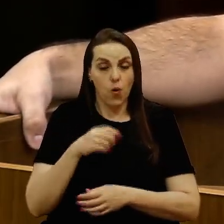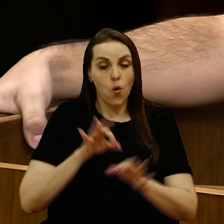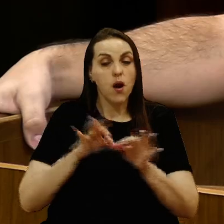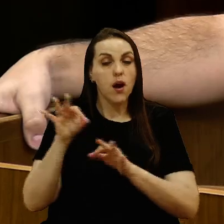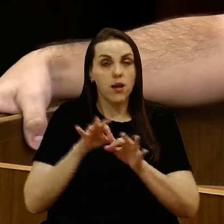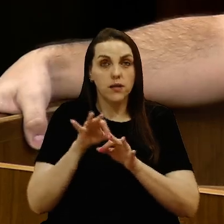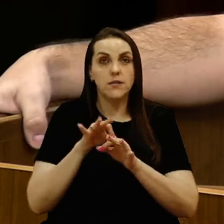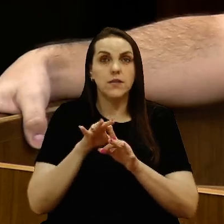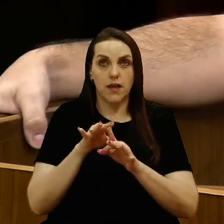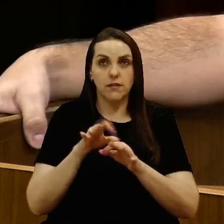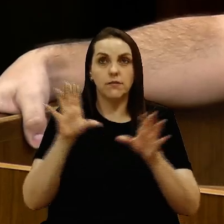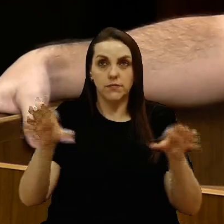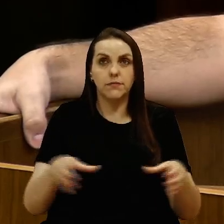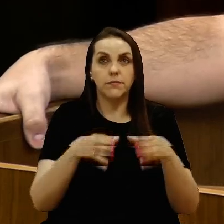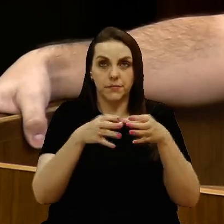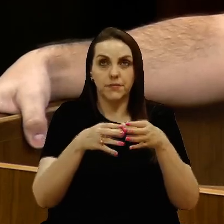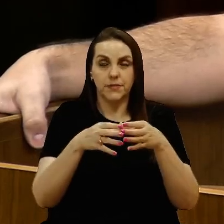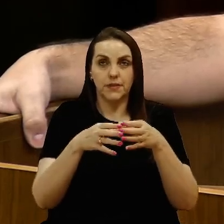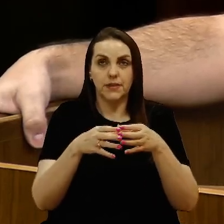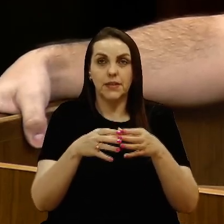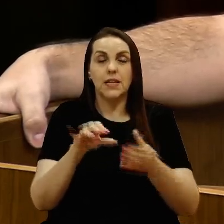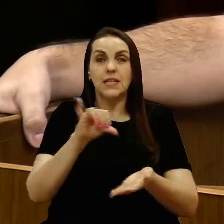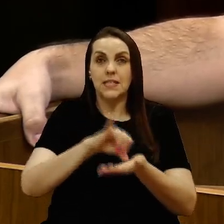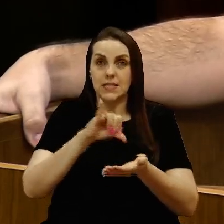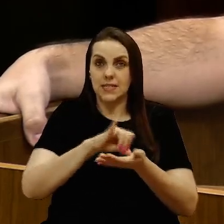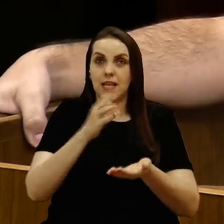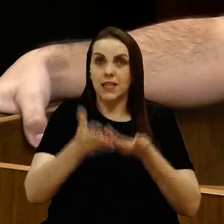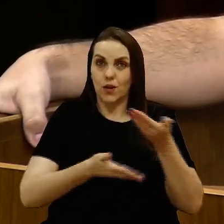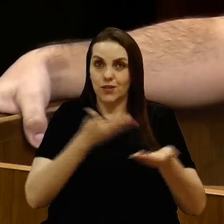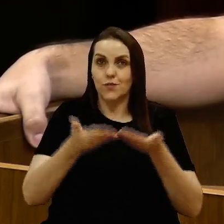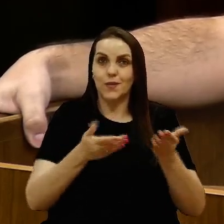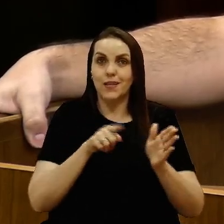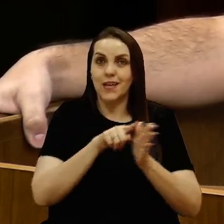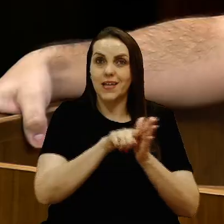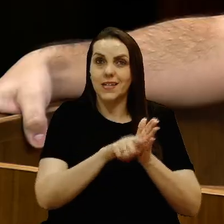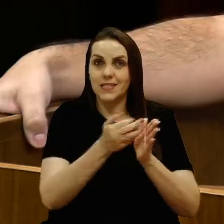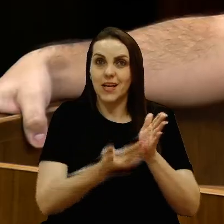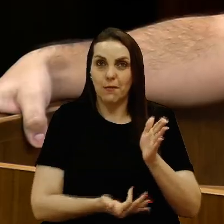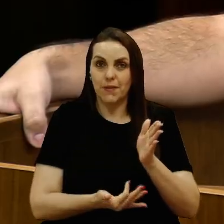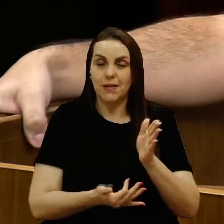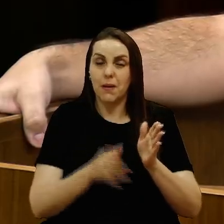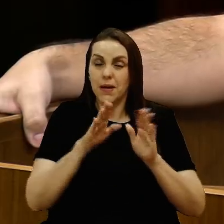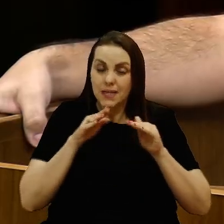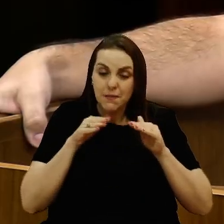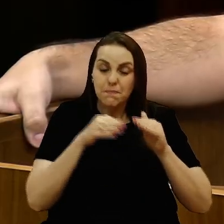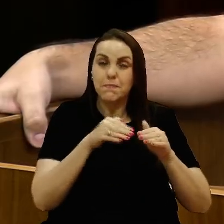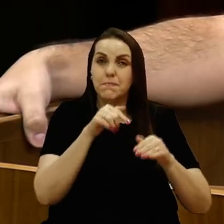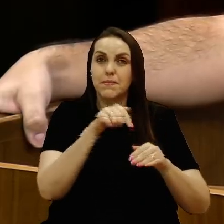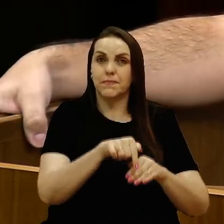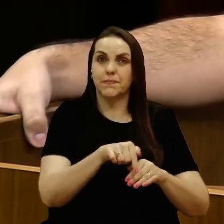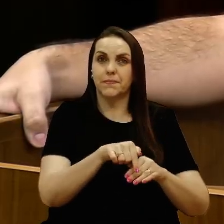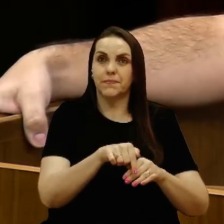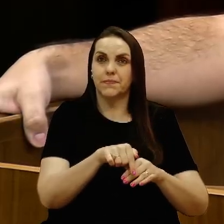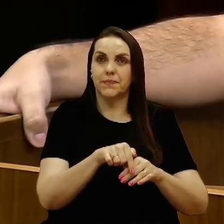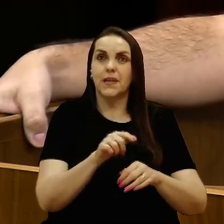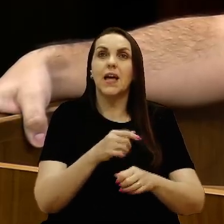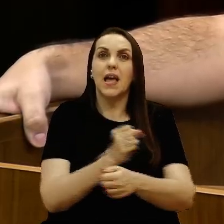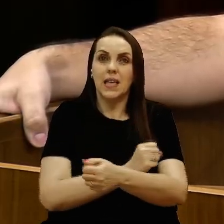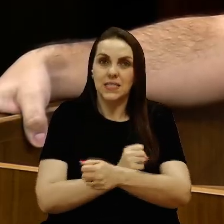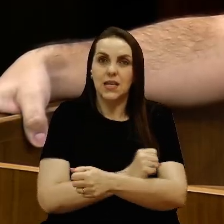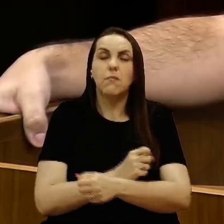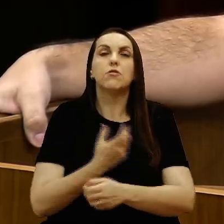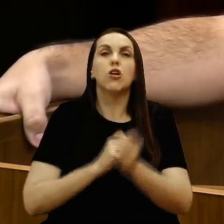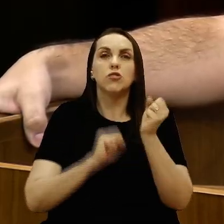na Central de Exames, especificamente no setor de ecografia, e nós estamos montando uma indústria de